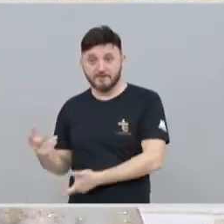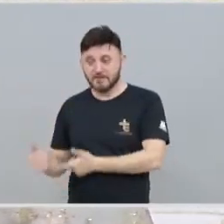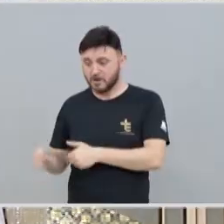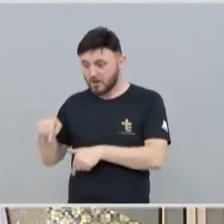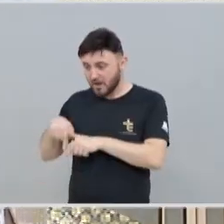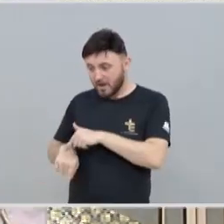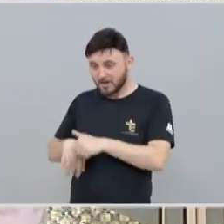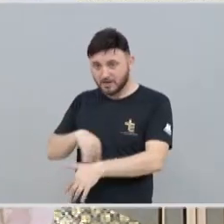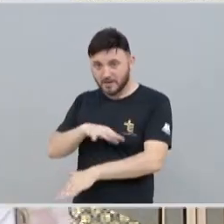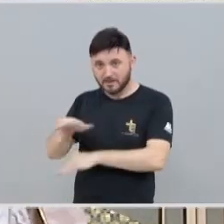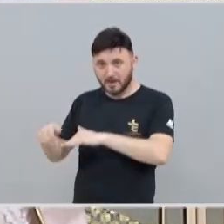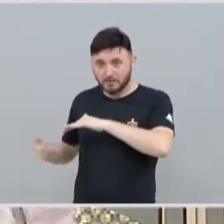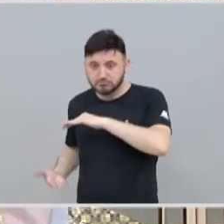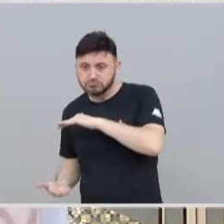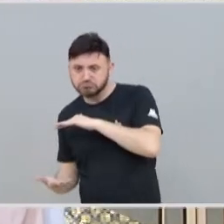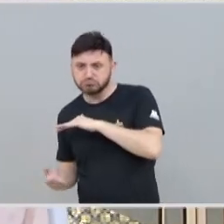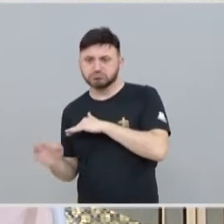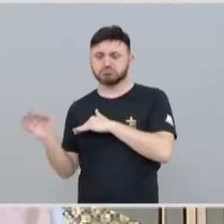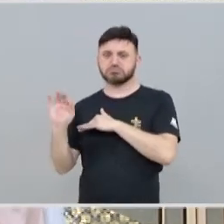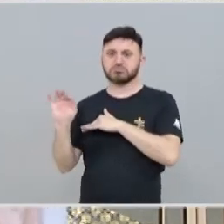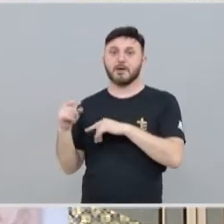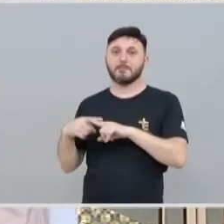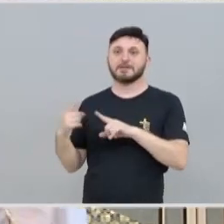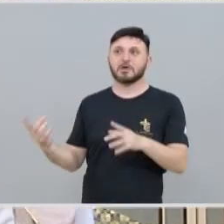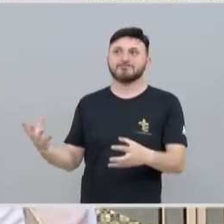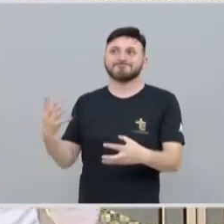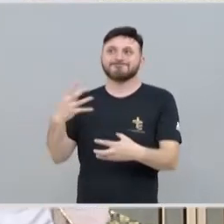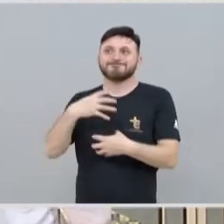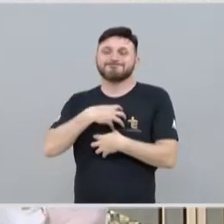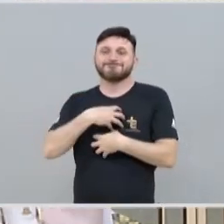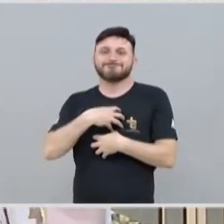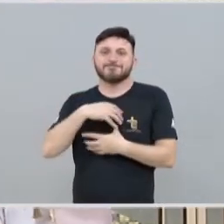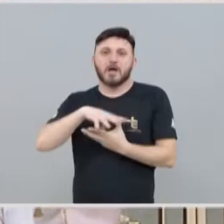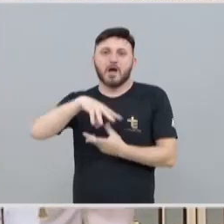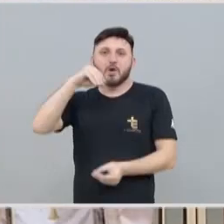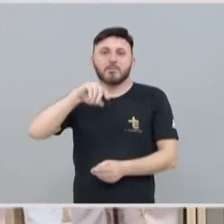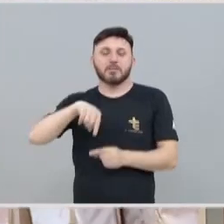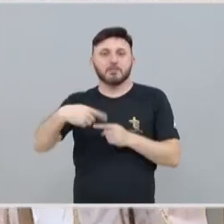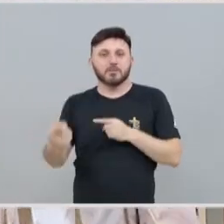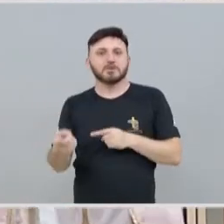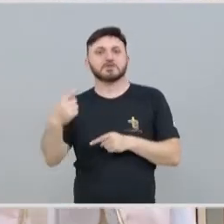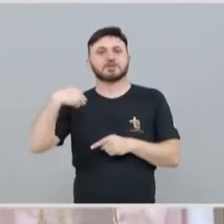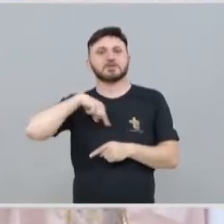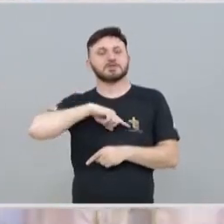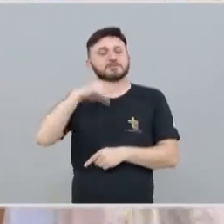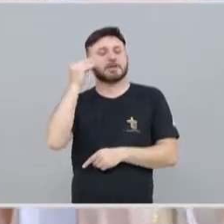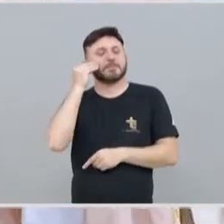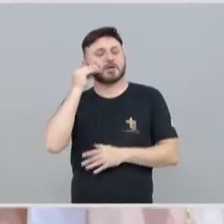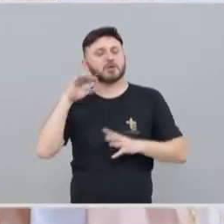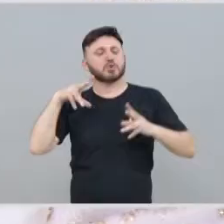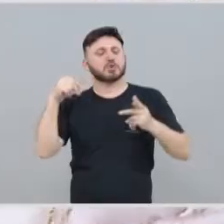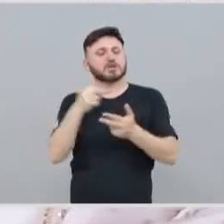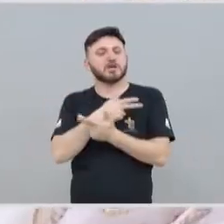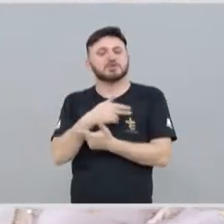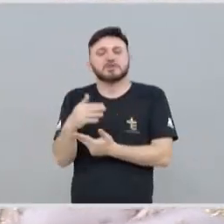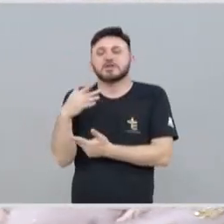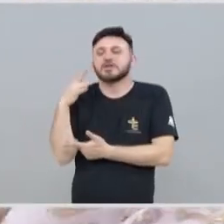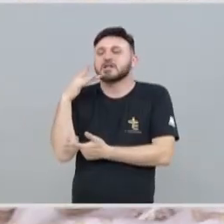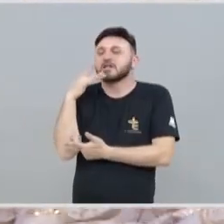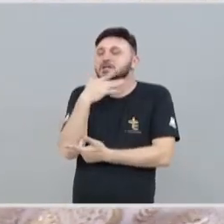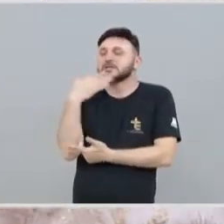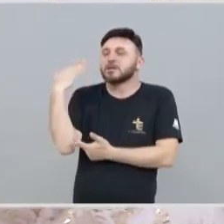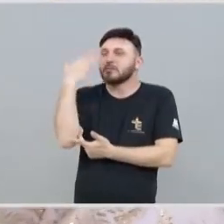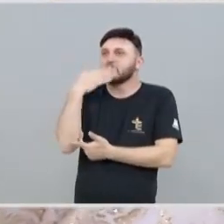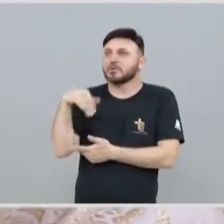mas é um estado de uma alma que depois de ter experimentado todos os sabores do mundo e delícias do mundo